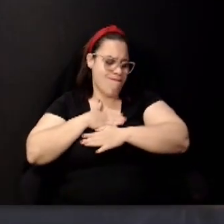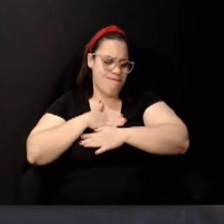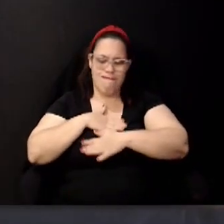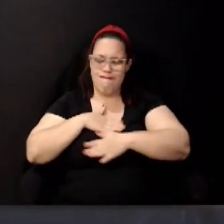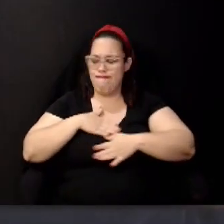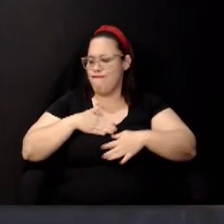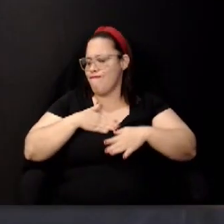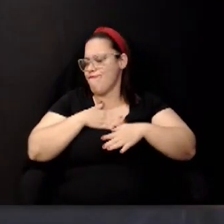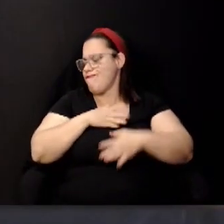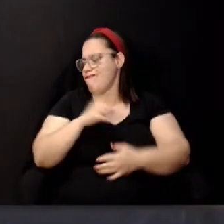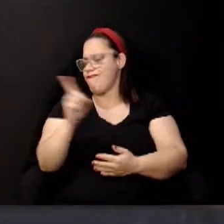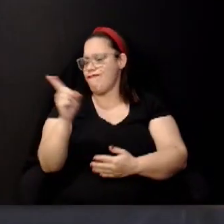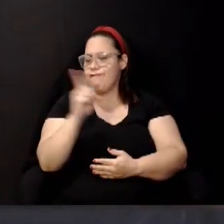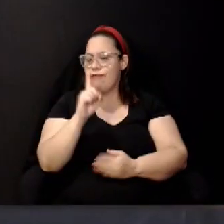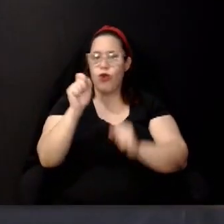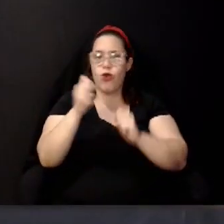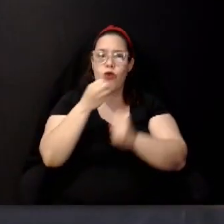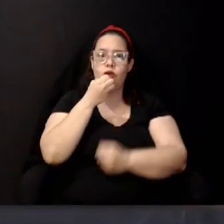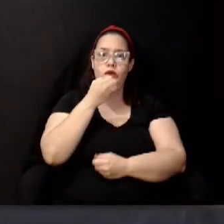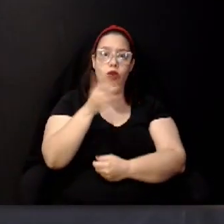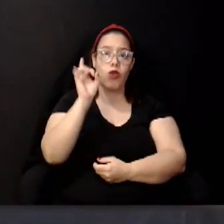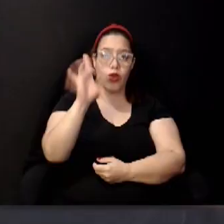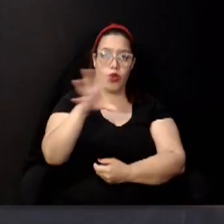O que tem de bom é só o amor.